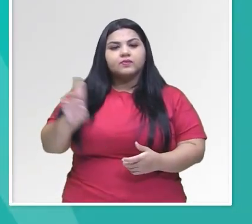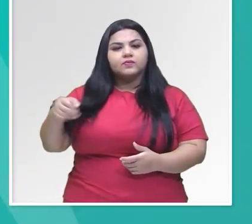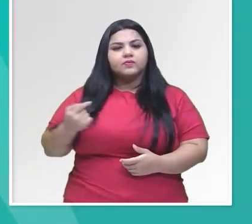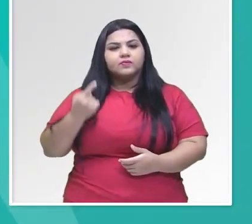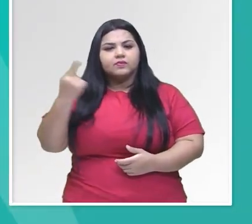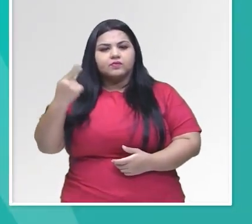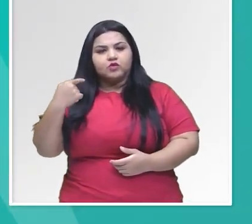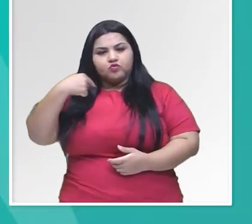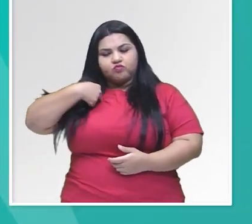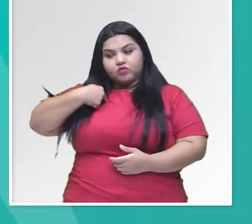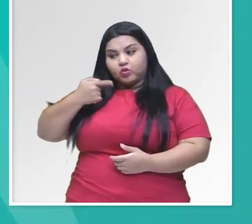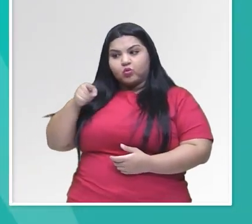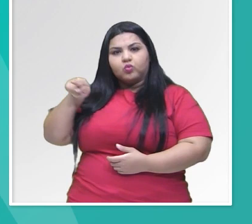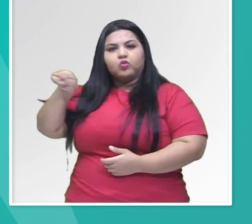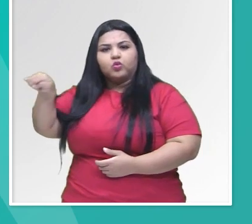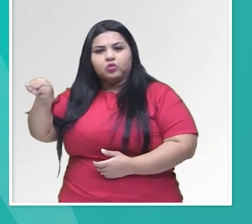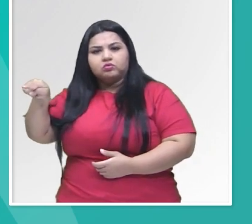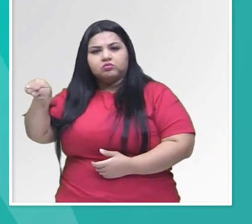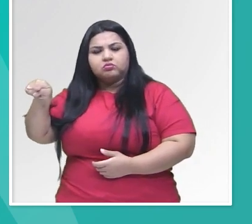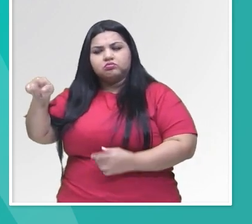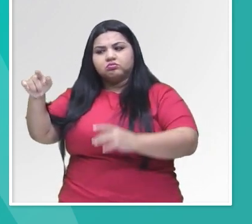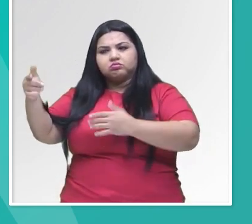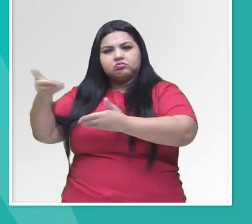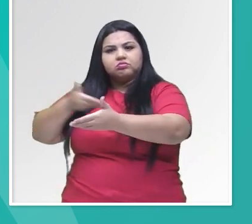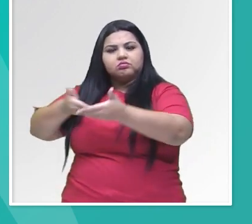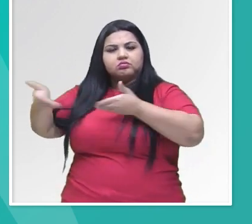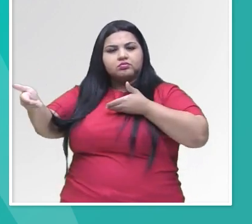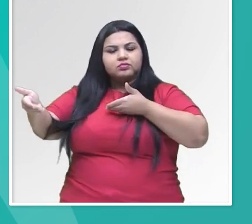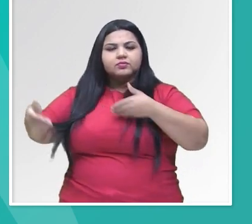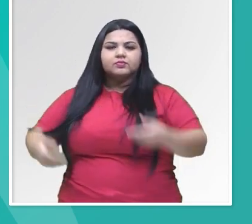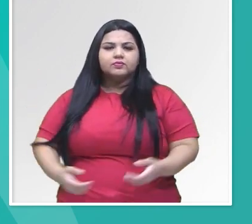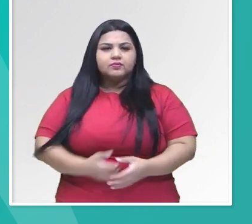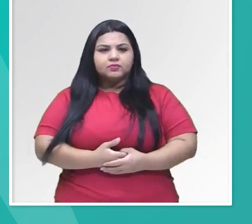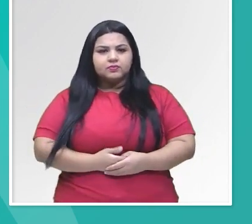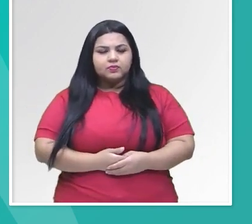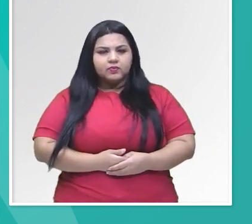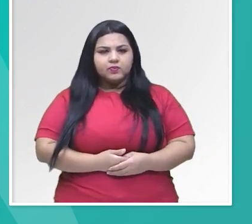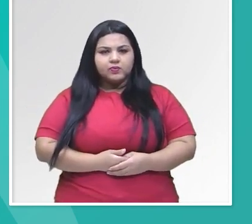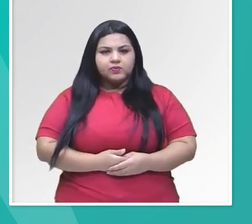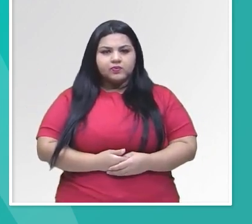Atividade 1. Eu e o outro. A convivência.